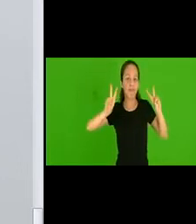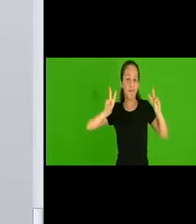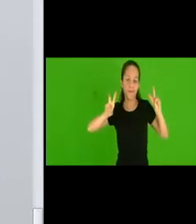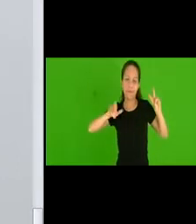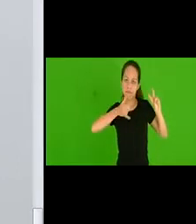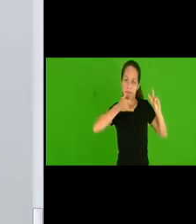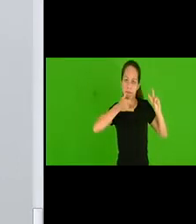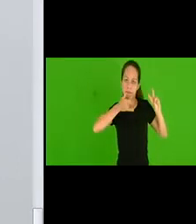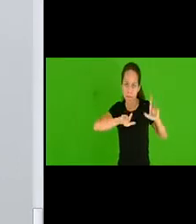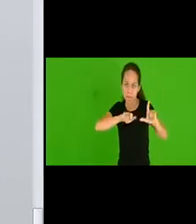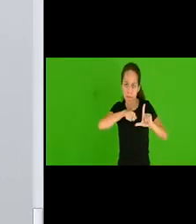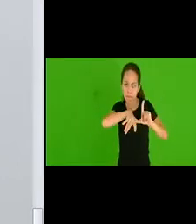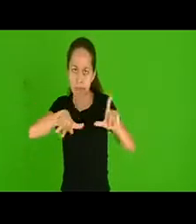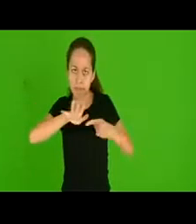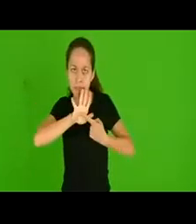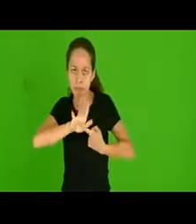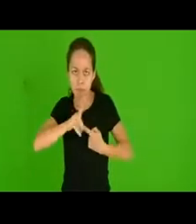compartilhar?